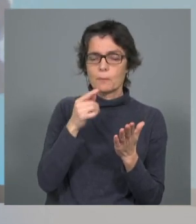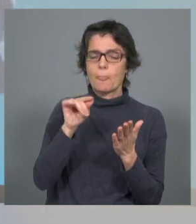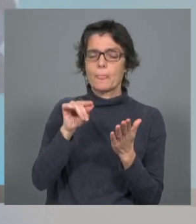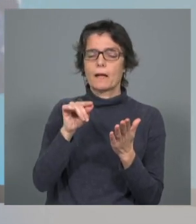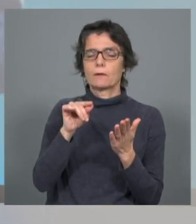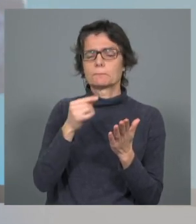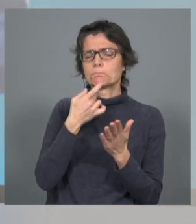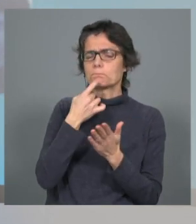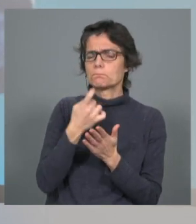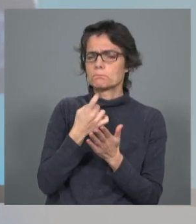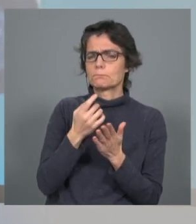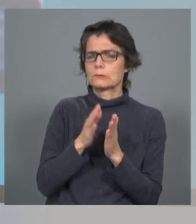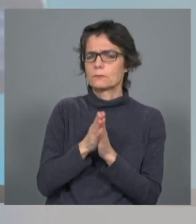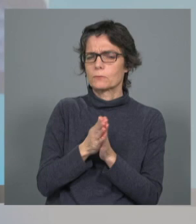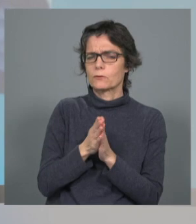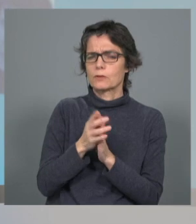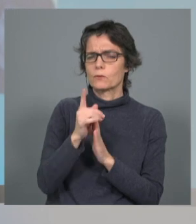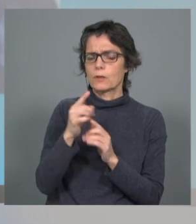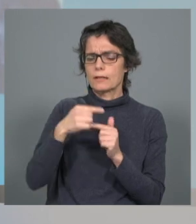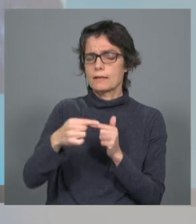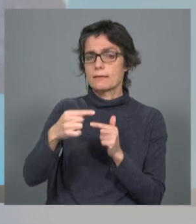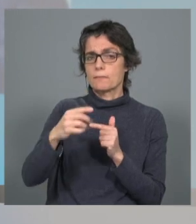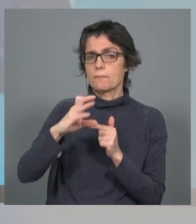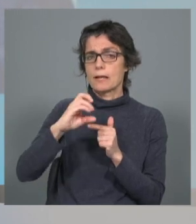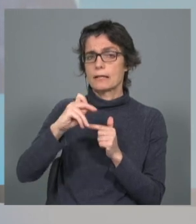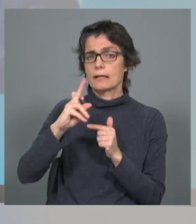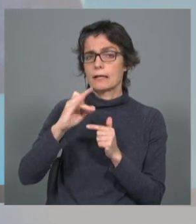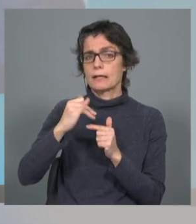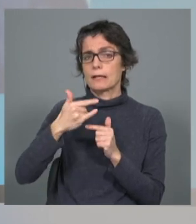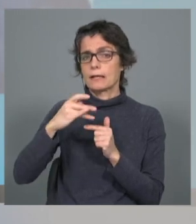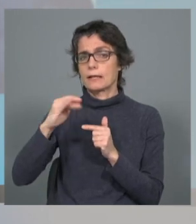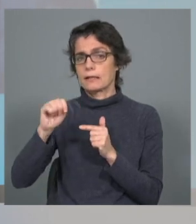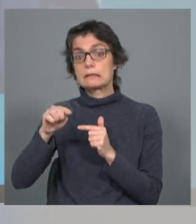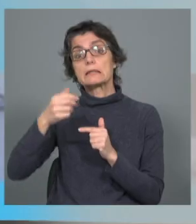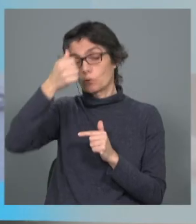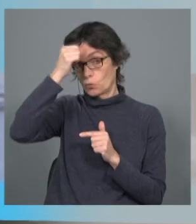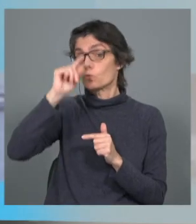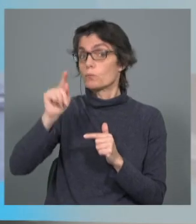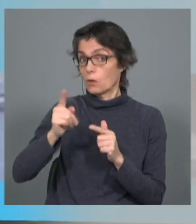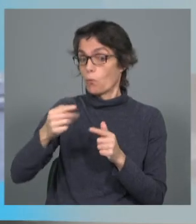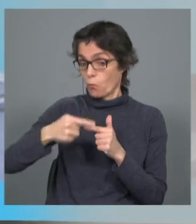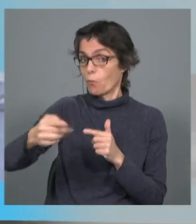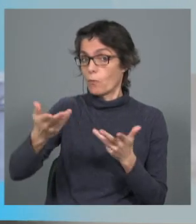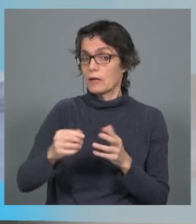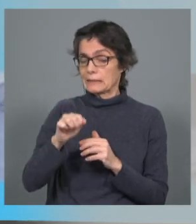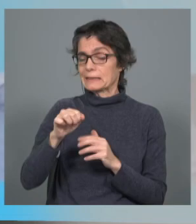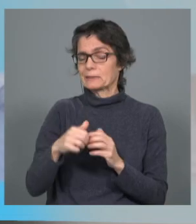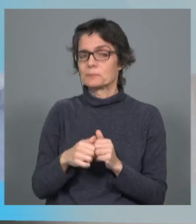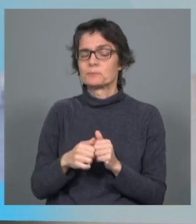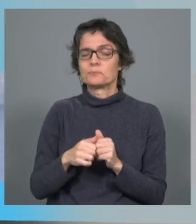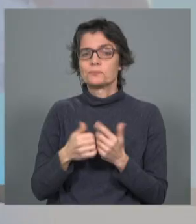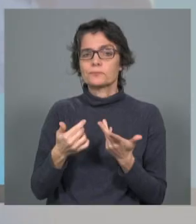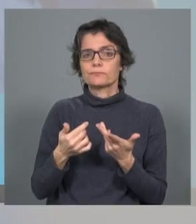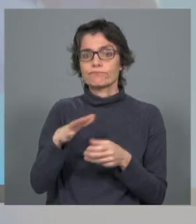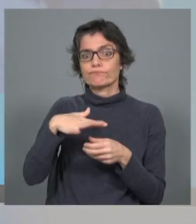que esta oportunidade da Semana Caritas que vivemos, no Começa contexto... agora, não é? Neste domingo. Exatamente. No contexto desta pandemia, de